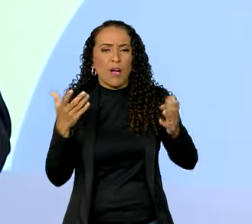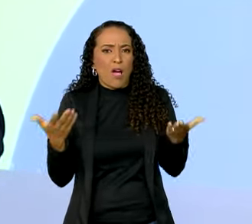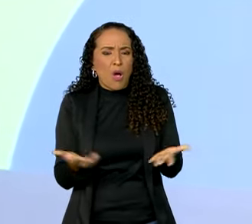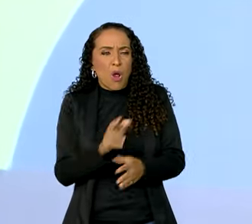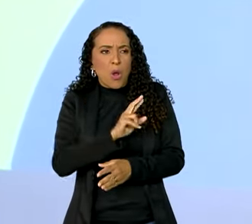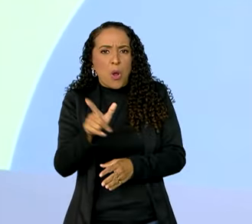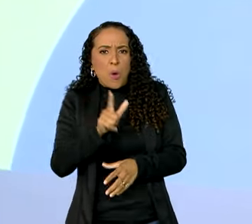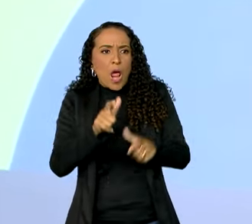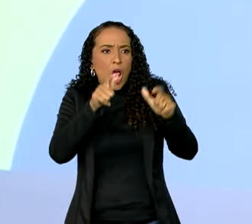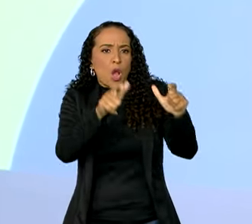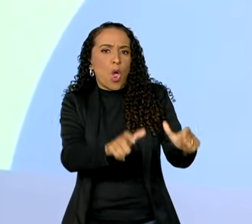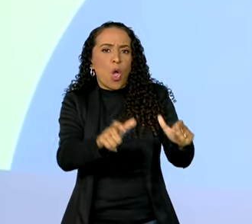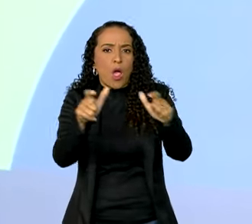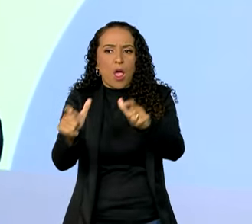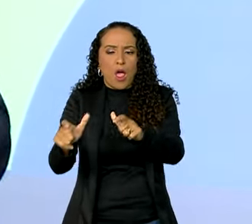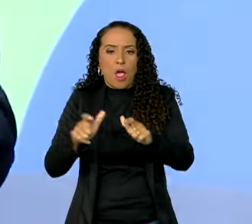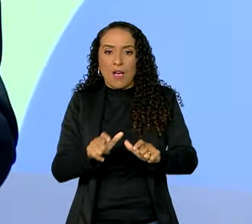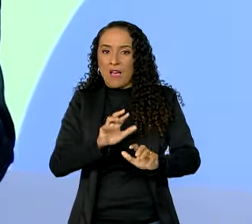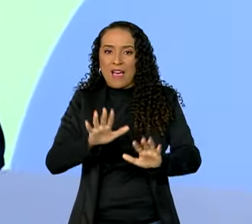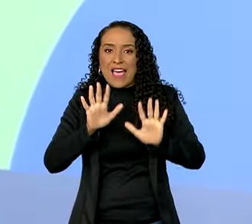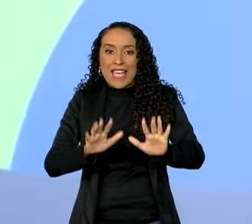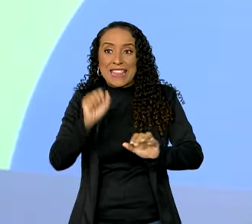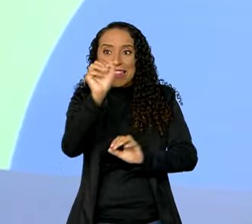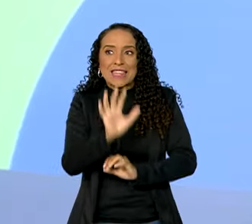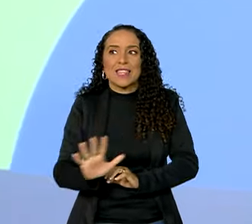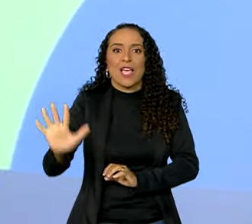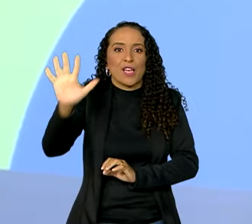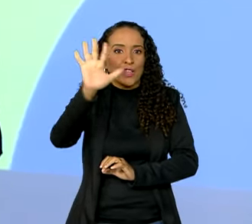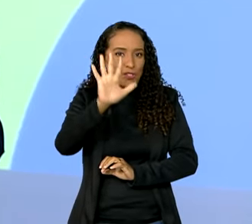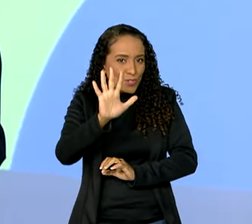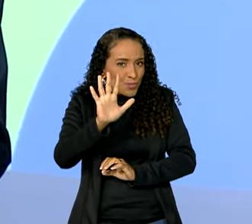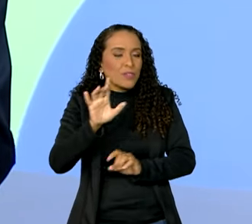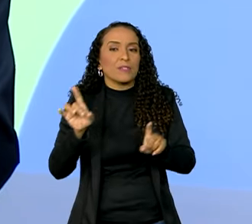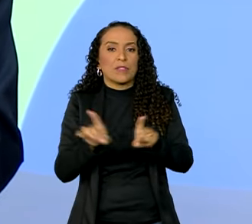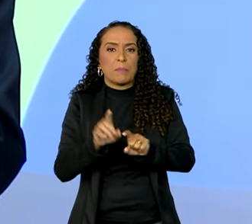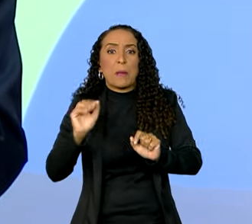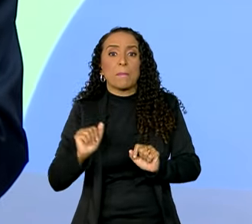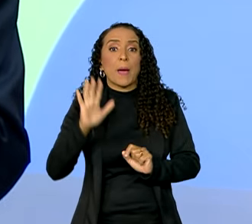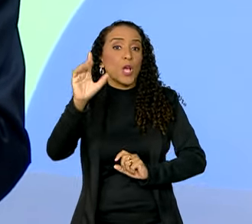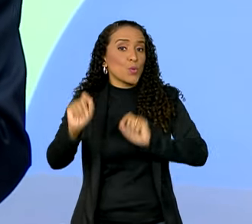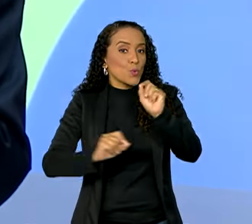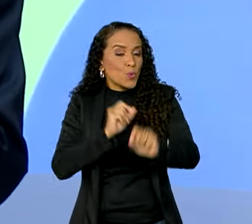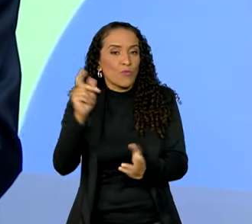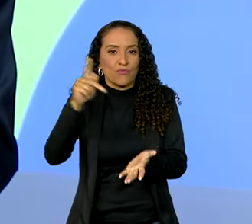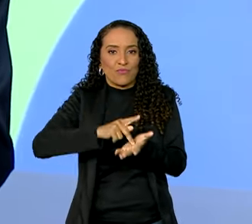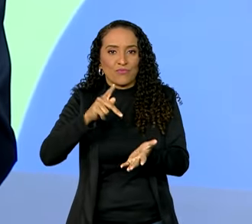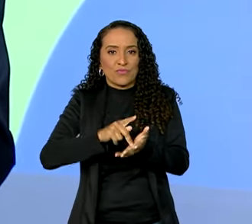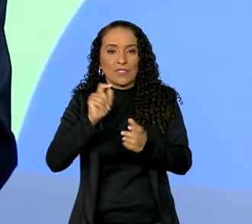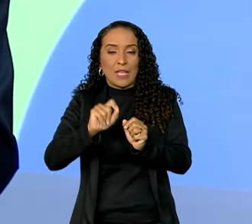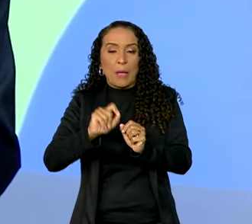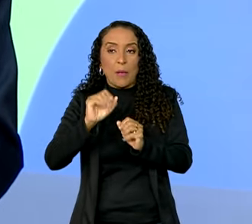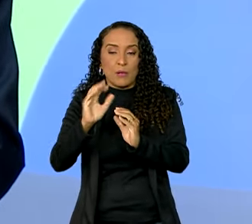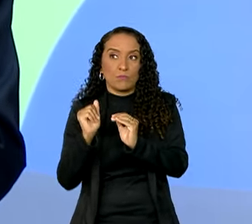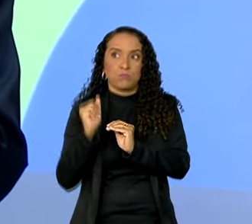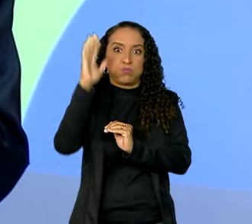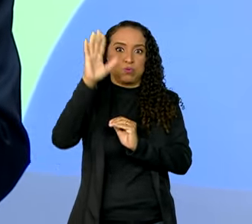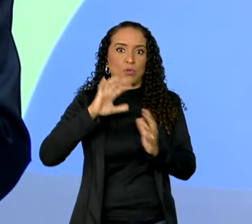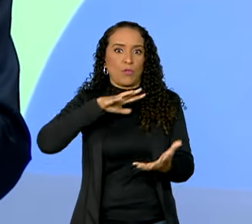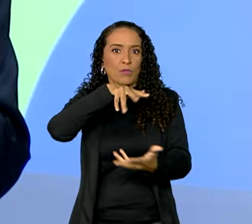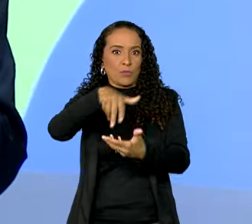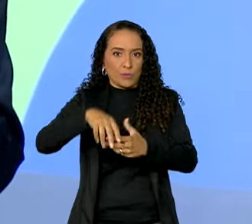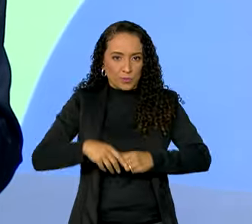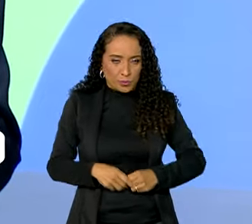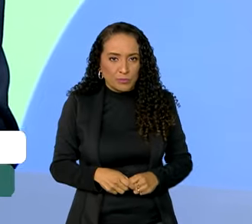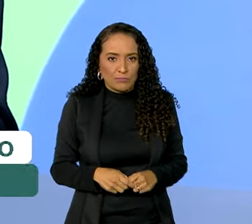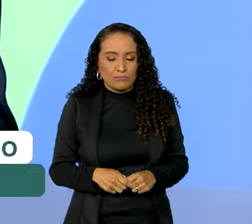não é mais local, mas ela é nacional e, mais do que isso, na verdade, ela é até transnacional.